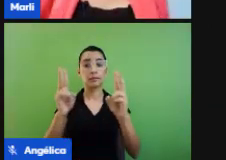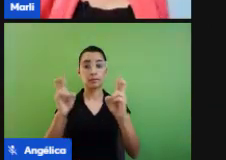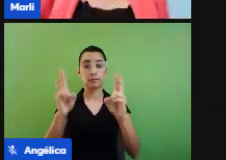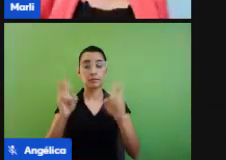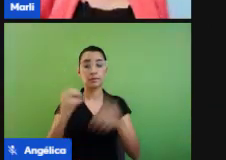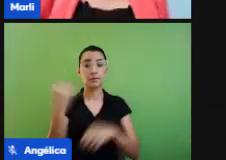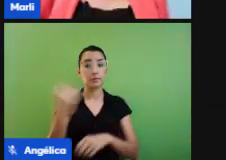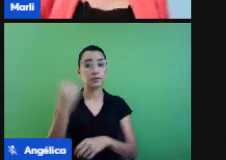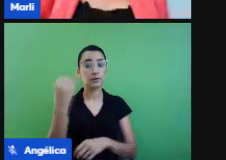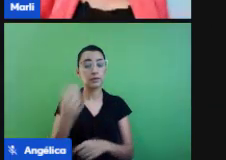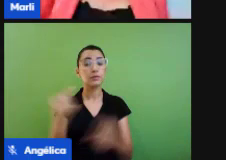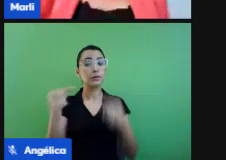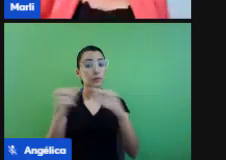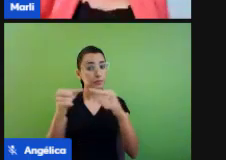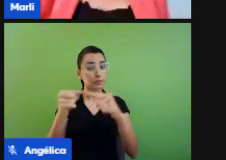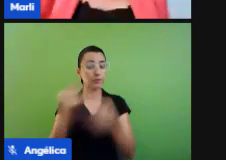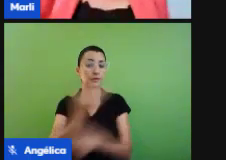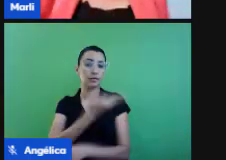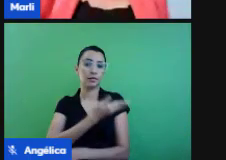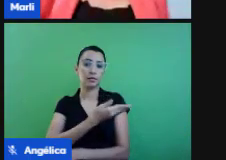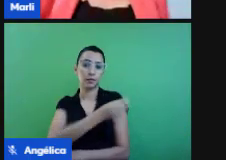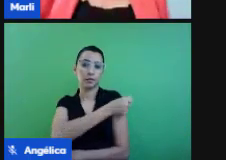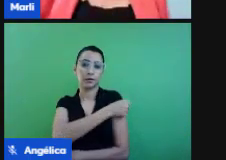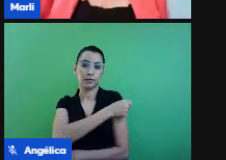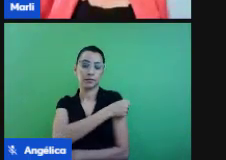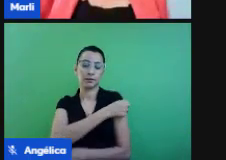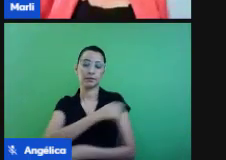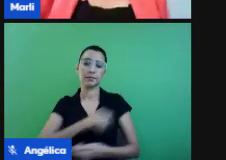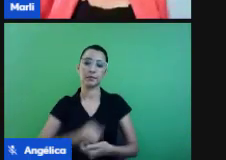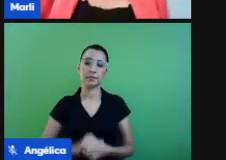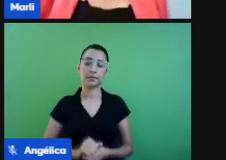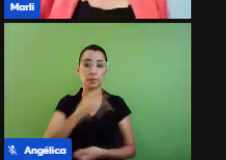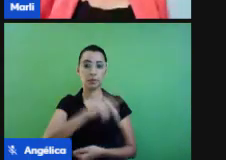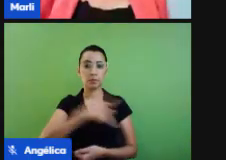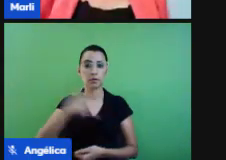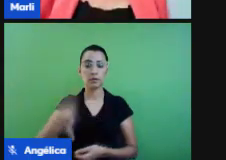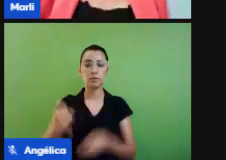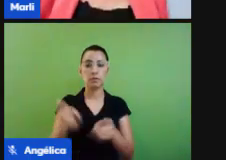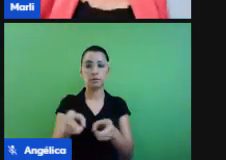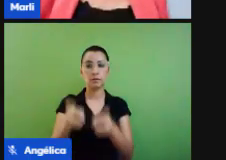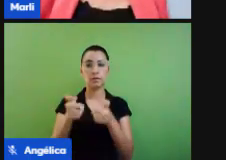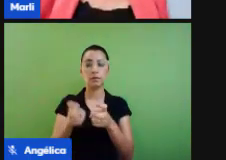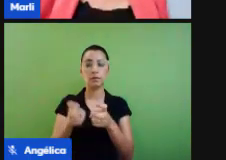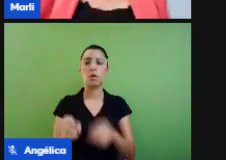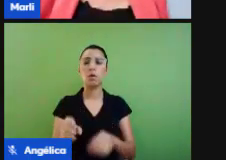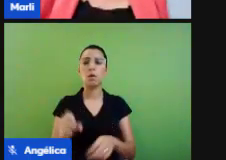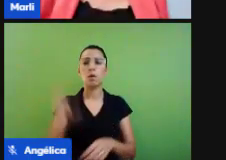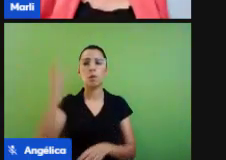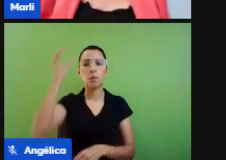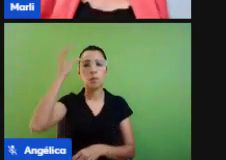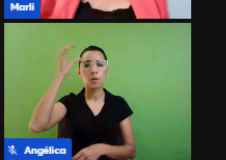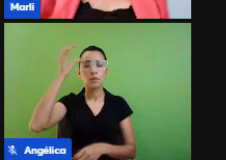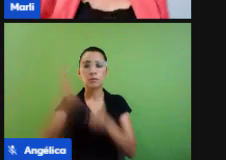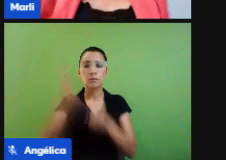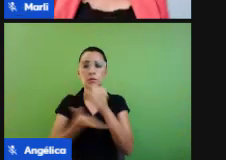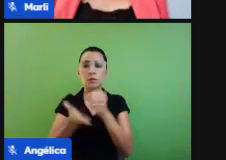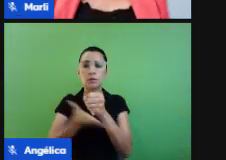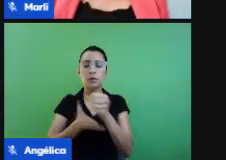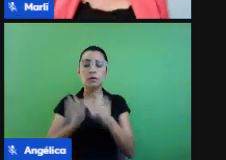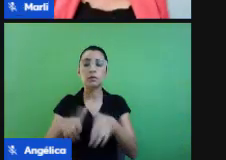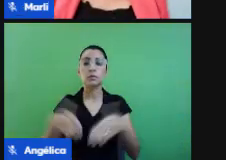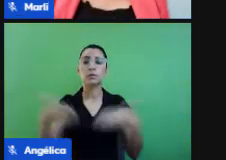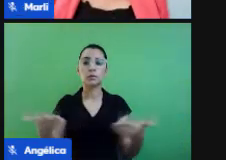ou da avaliação diagnóstica, o professor vai perceber quais são os conhecimentos básicos necessários para que